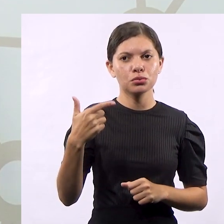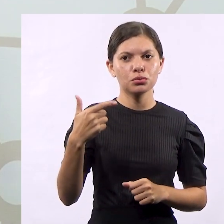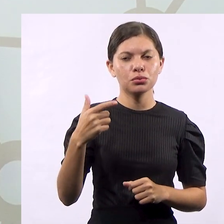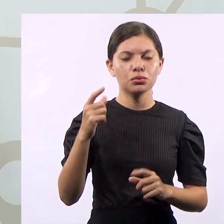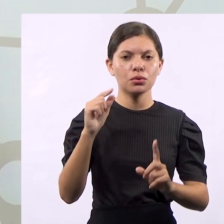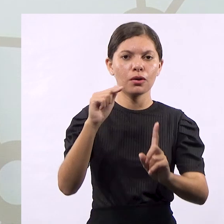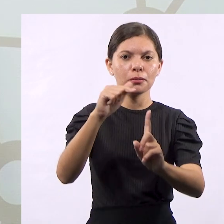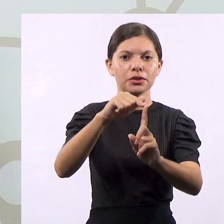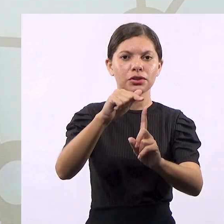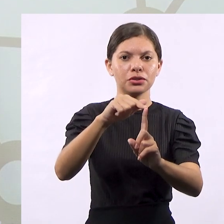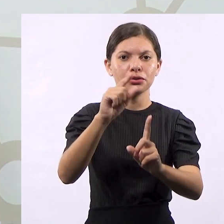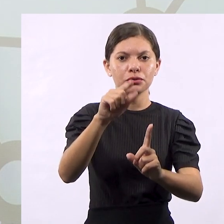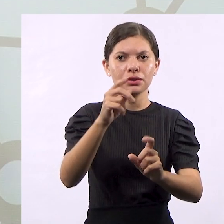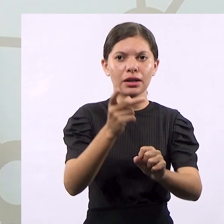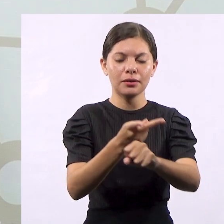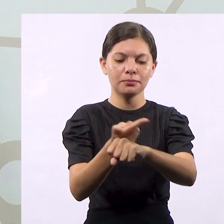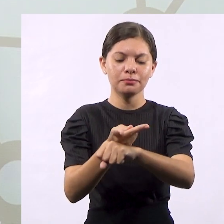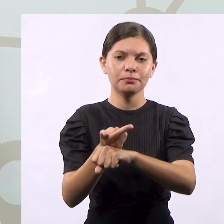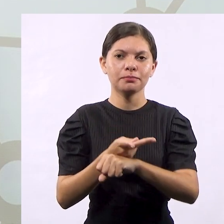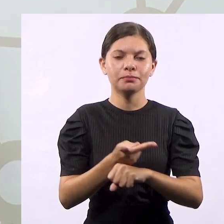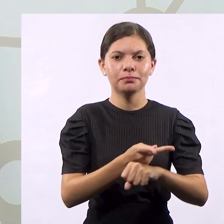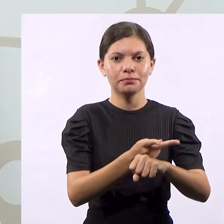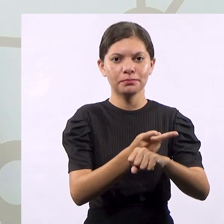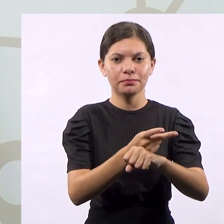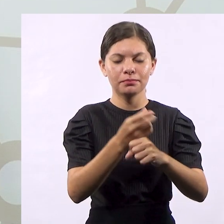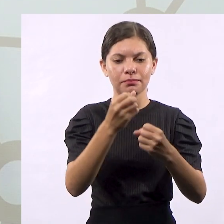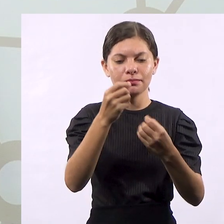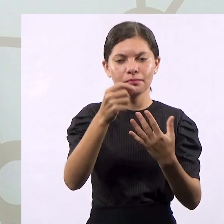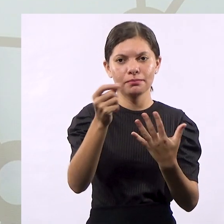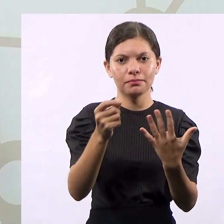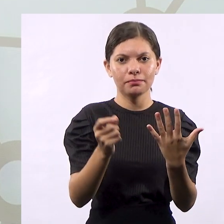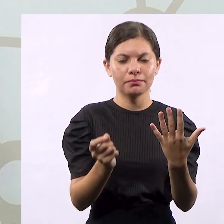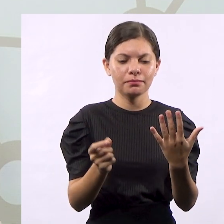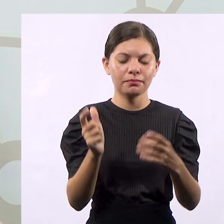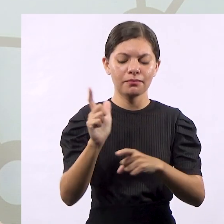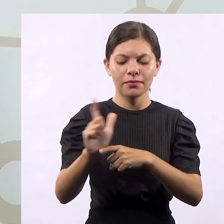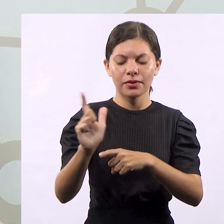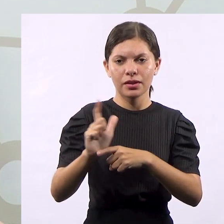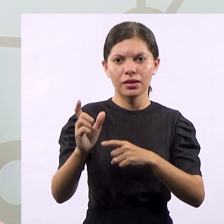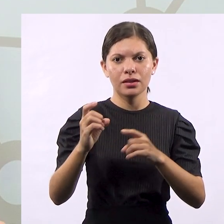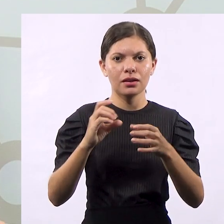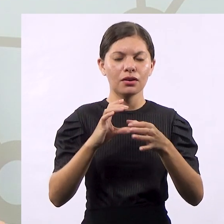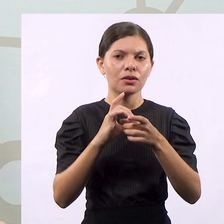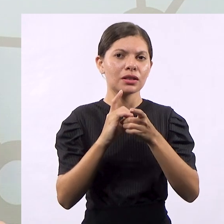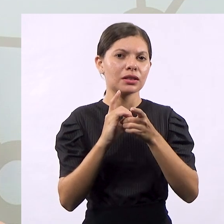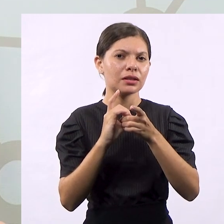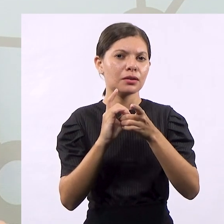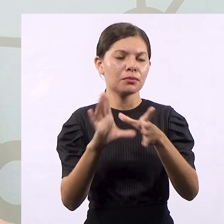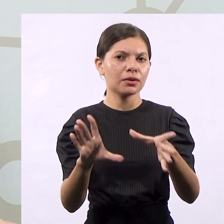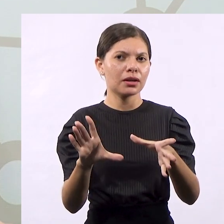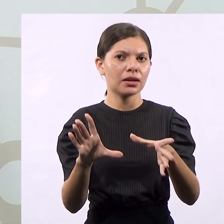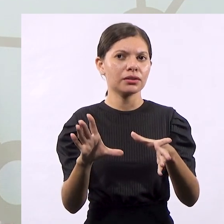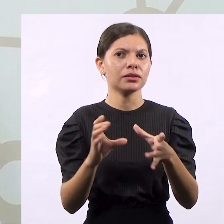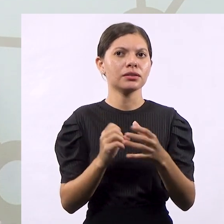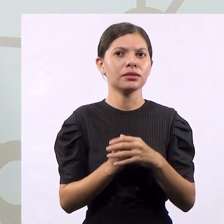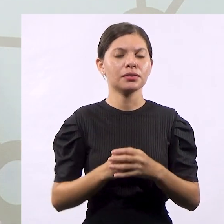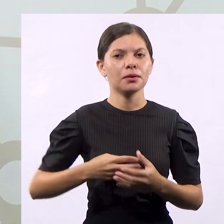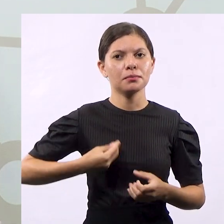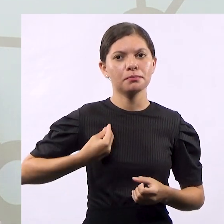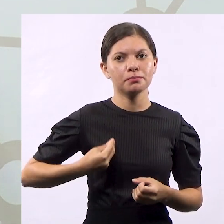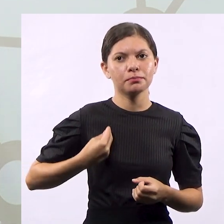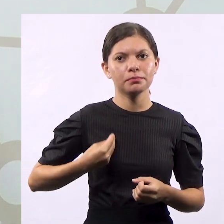participação social, é identificar elementos da gestão democrática, participativa e coletiva nas ações da